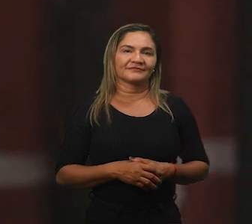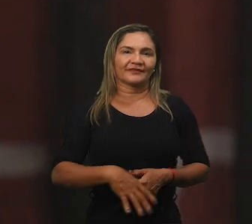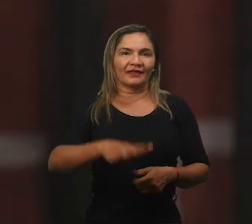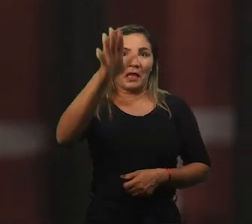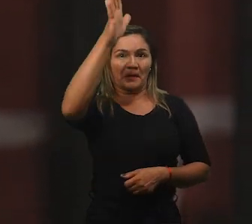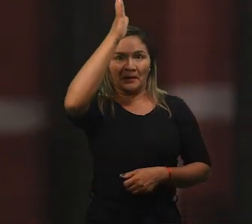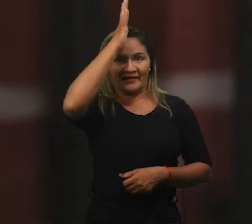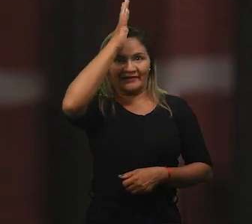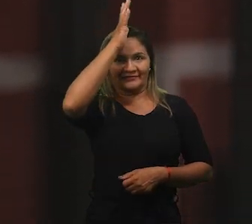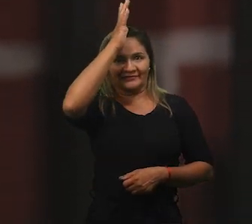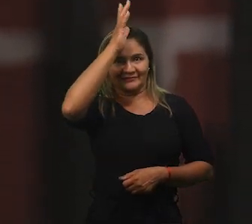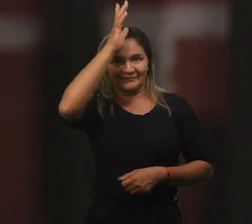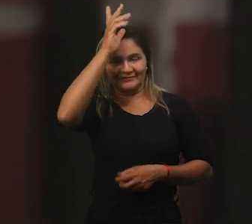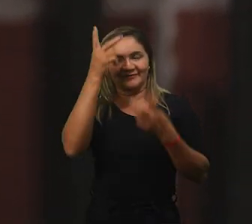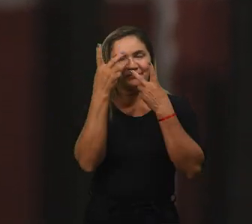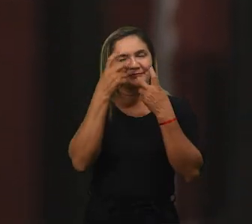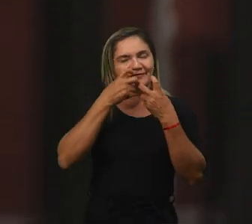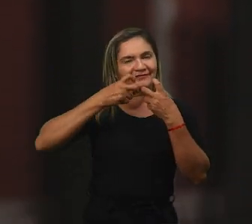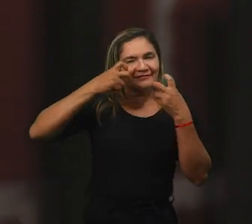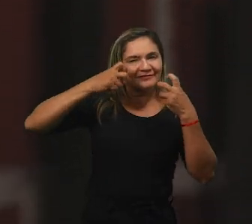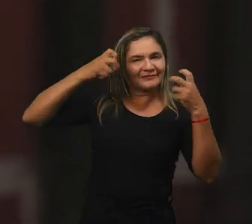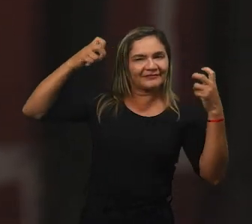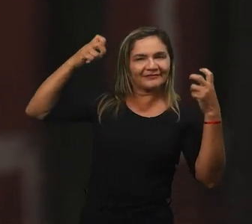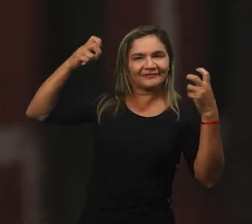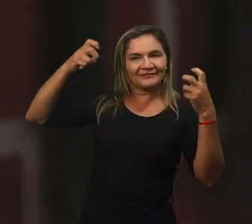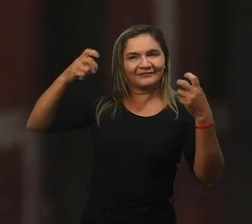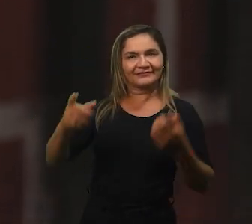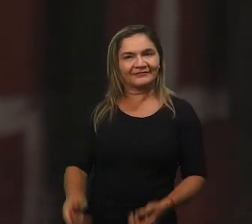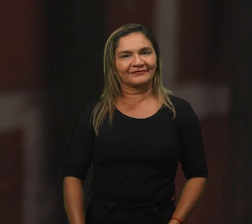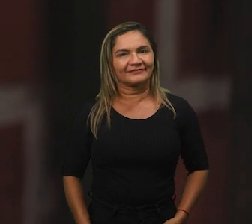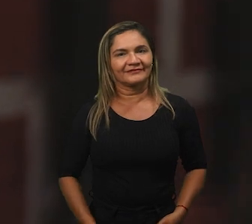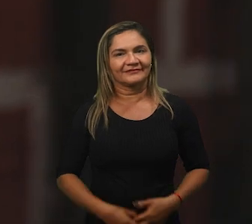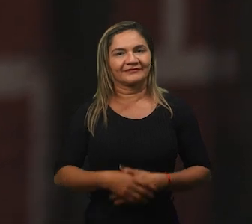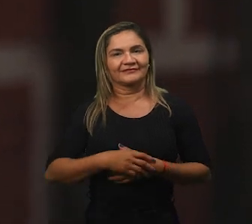Ei, idiota. Feliz aniversário. Sabe que eu gosto de ti, né? Valeu.